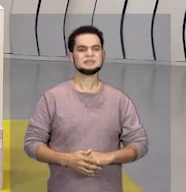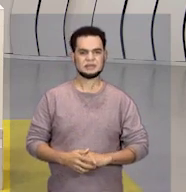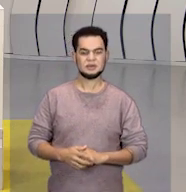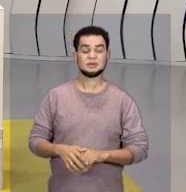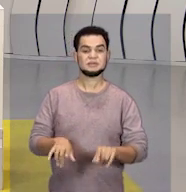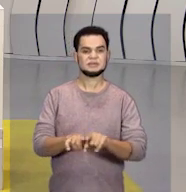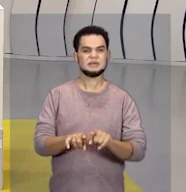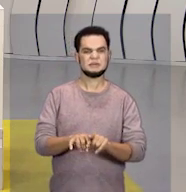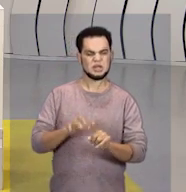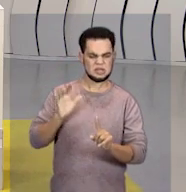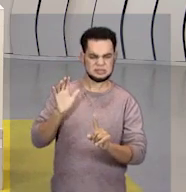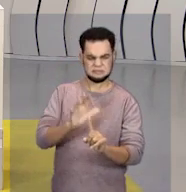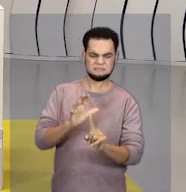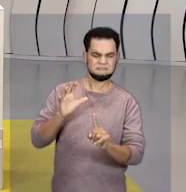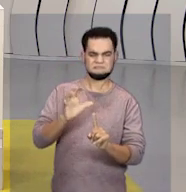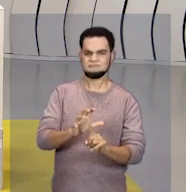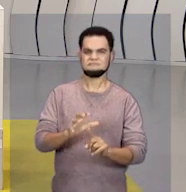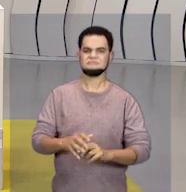pressão.